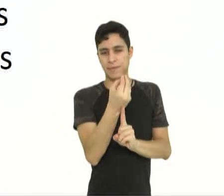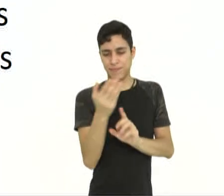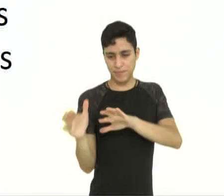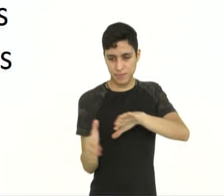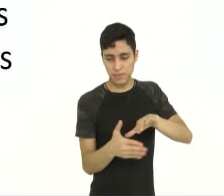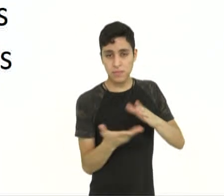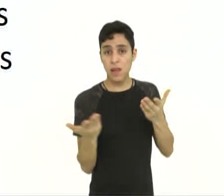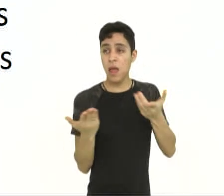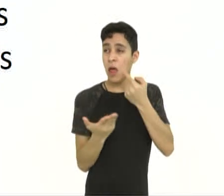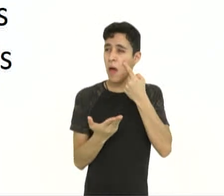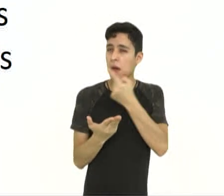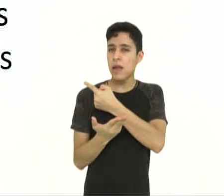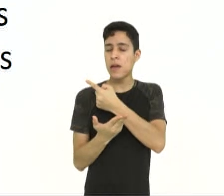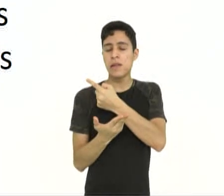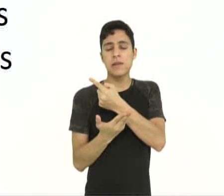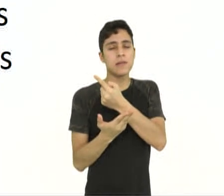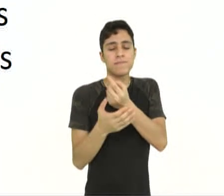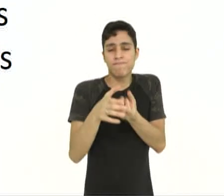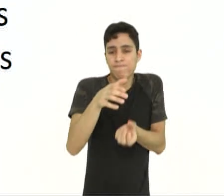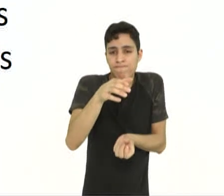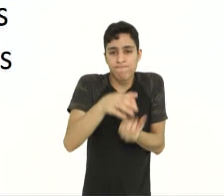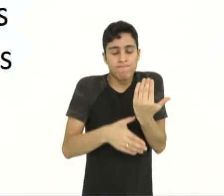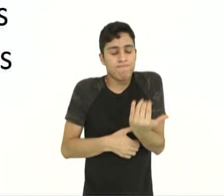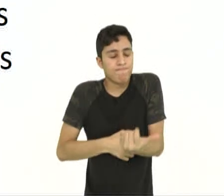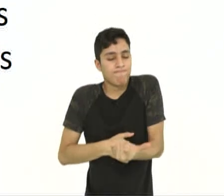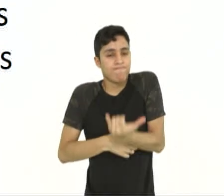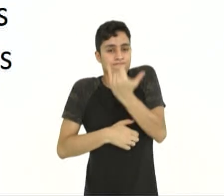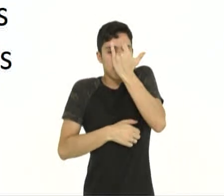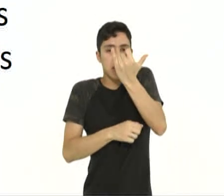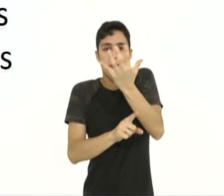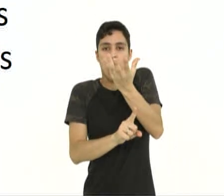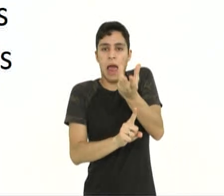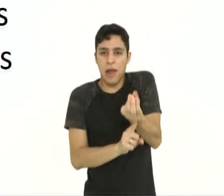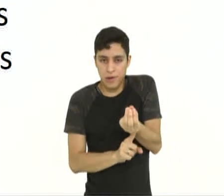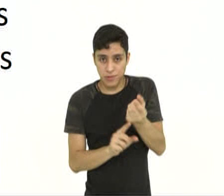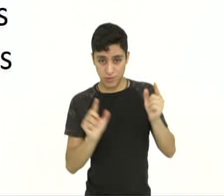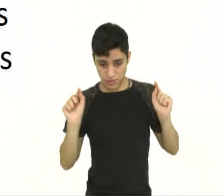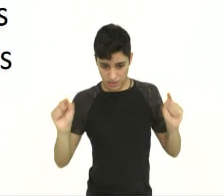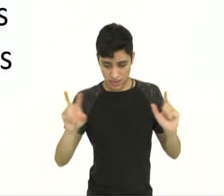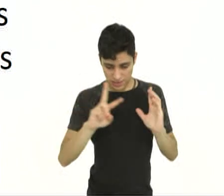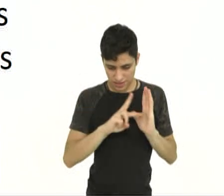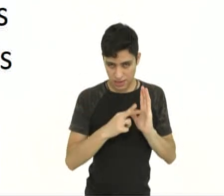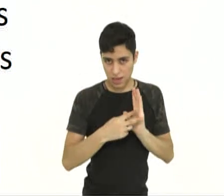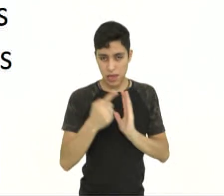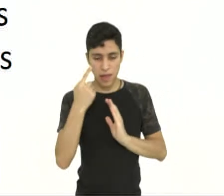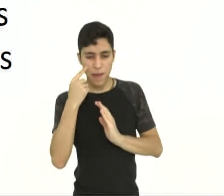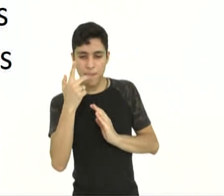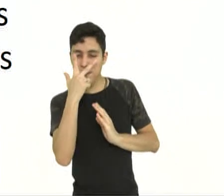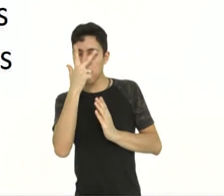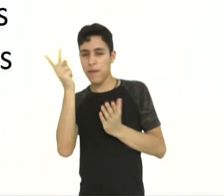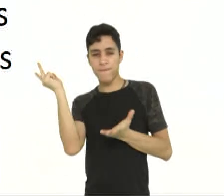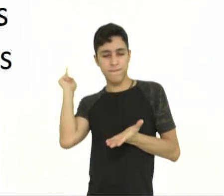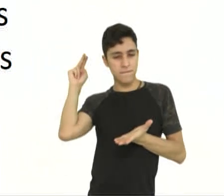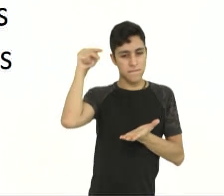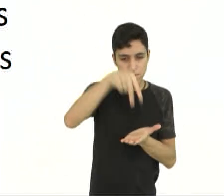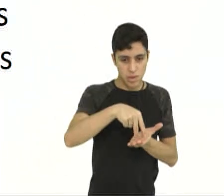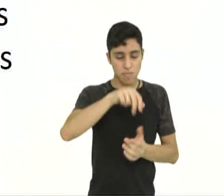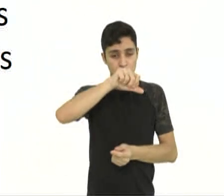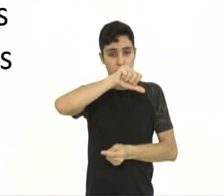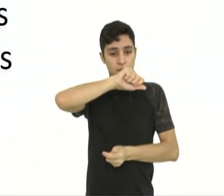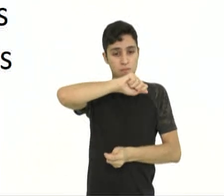Intervenção artística. Então, intervenção artística, vamos falar agora. Então, é o ato, né, de intervir,